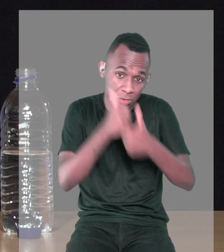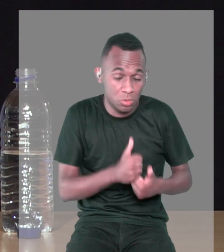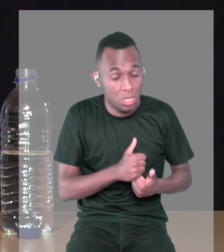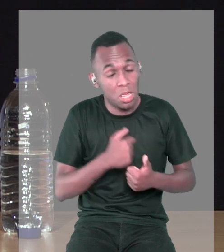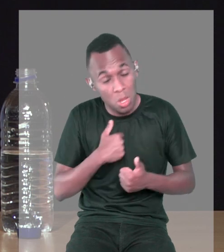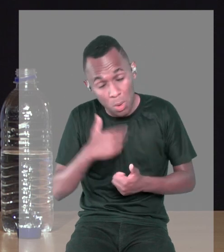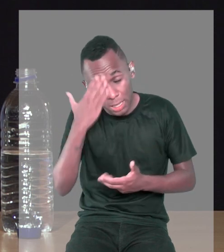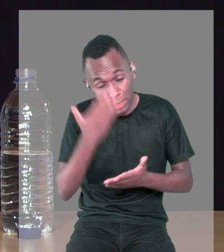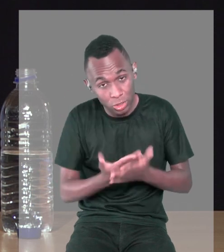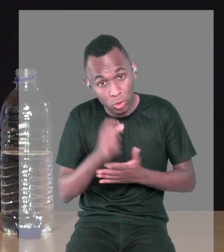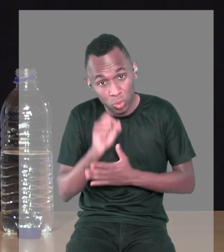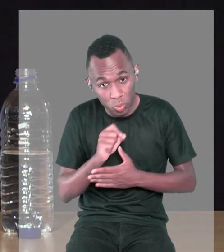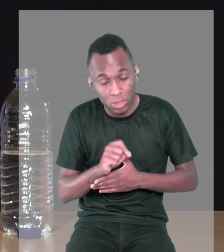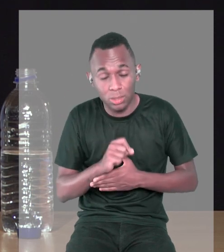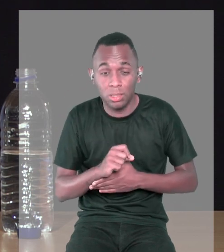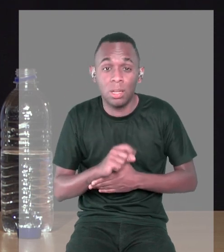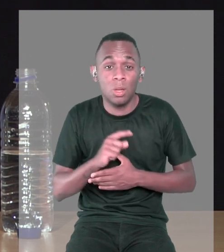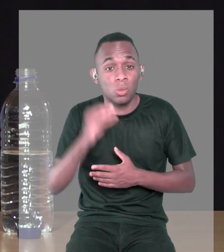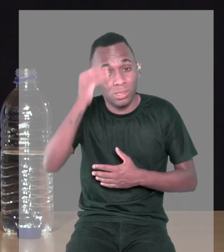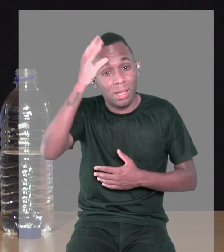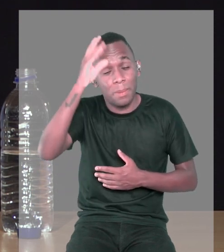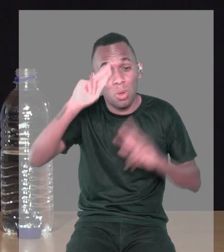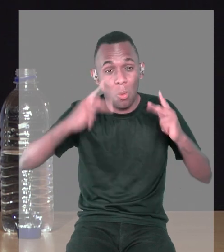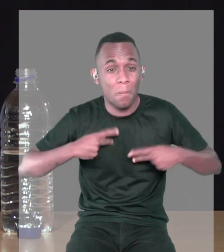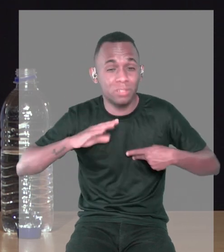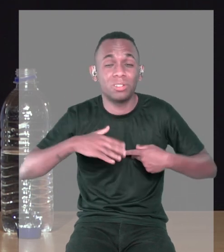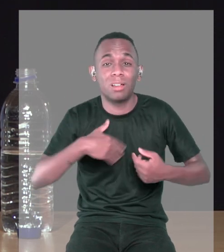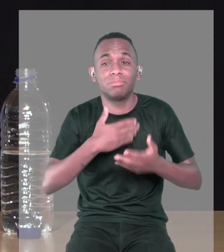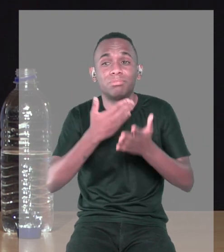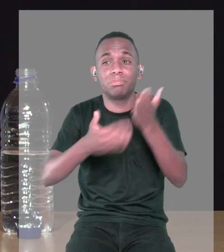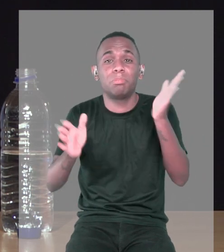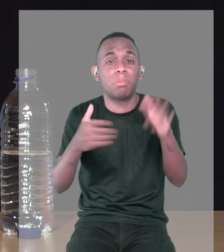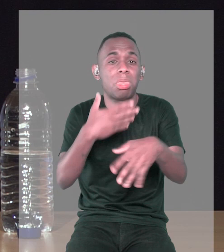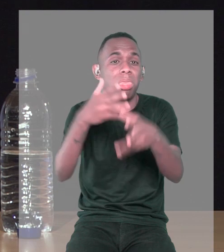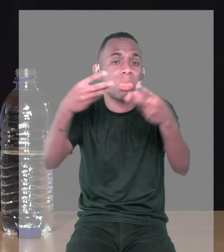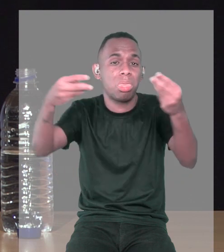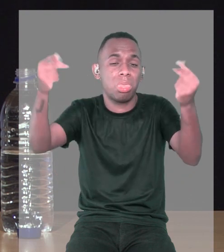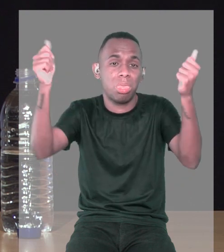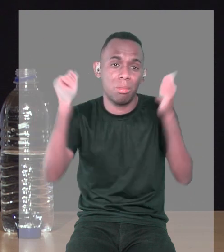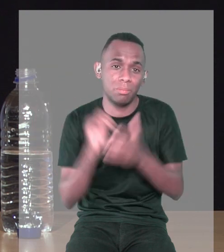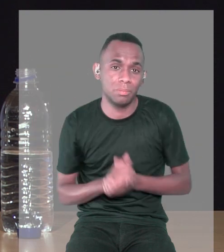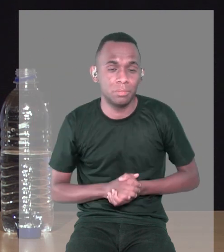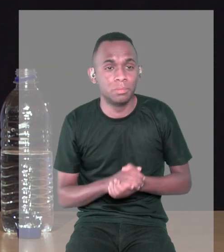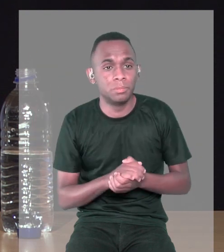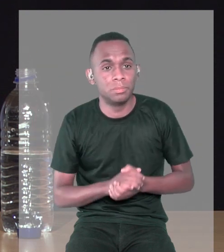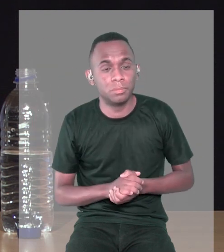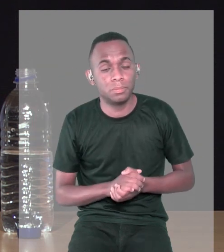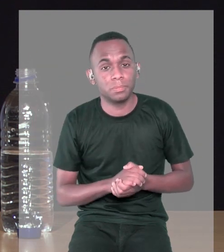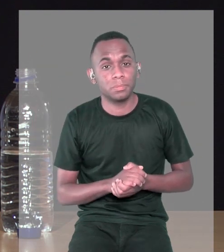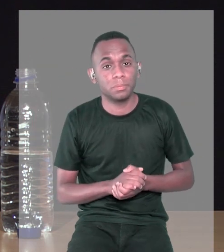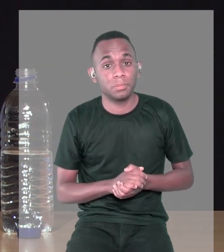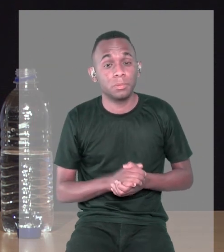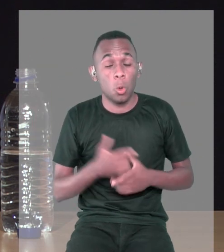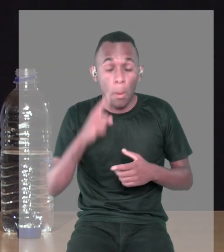vier a substituir, eu arrisco dizer, é porque o saber humano já se perdeu completamente do que a Hannah Arendt chamava de vida do